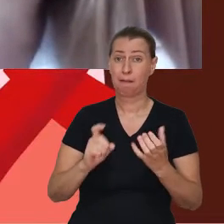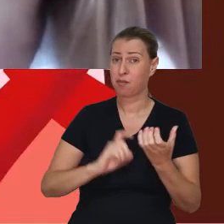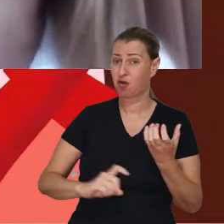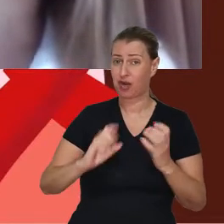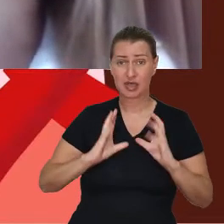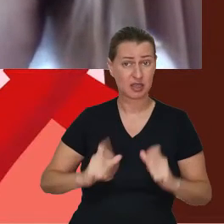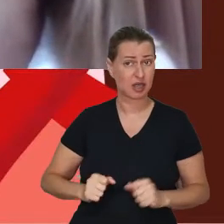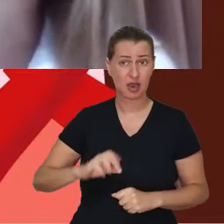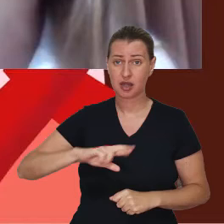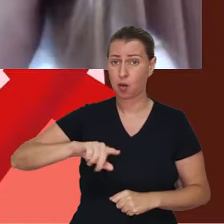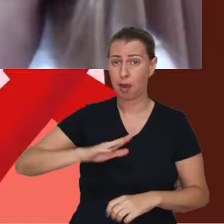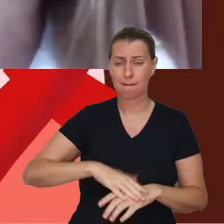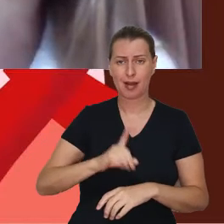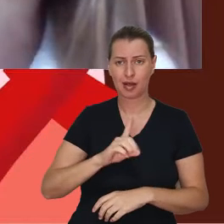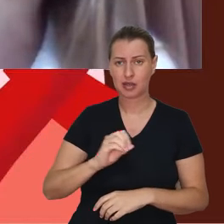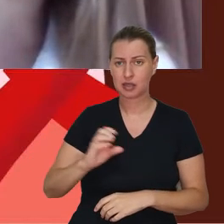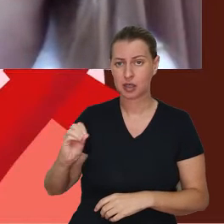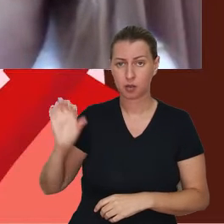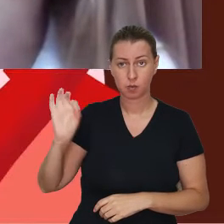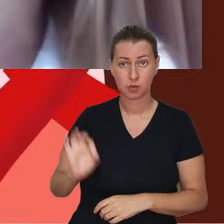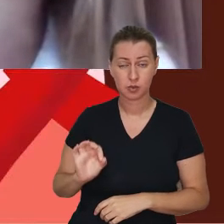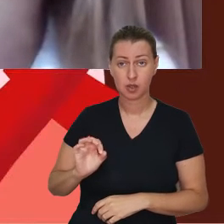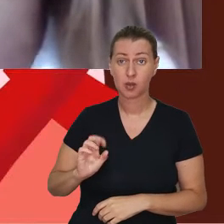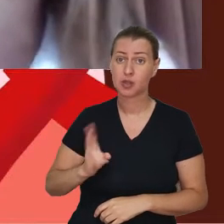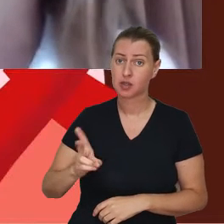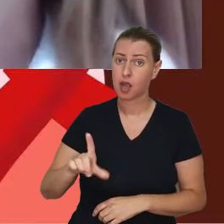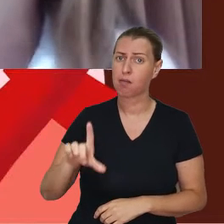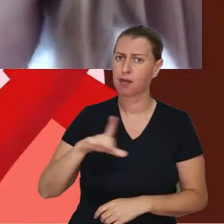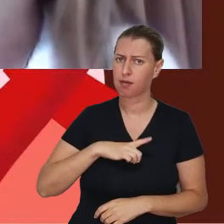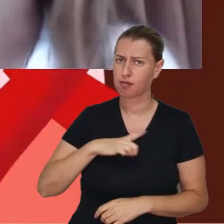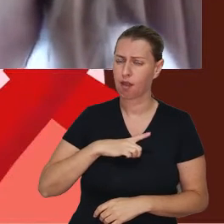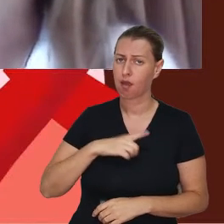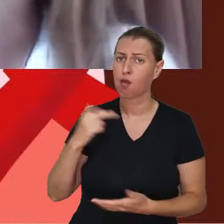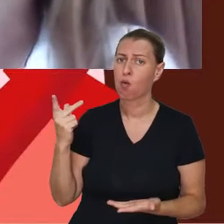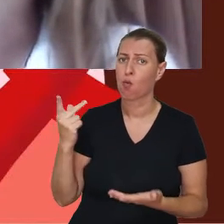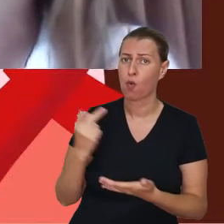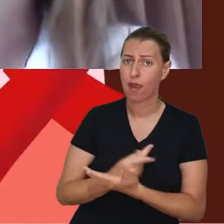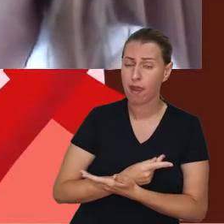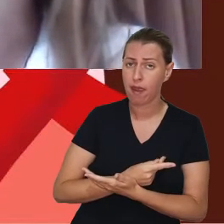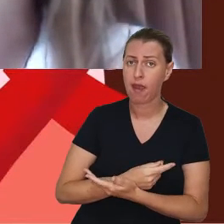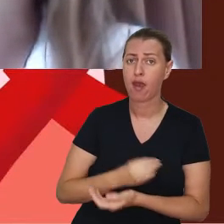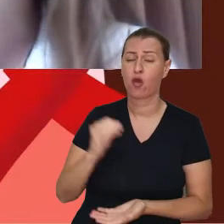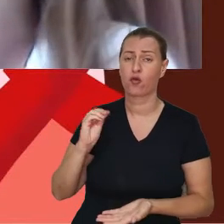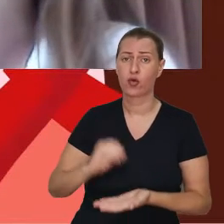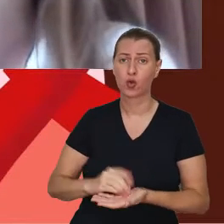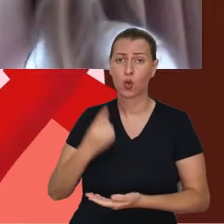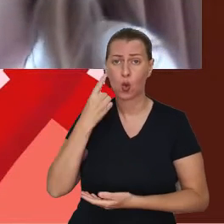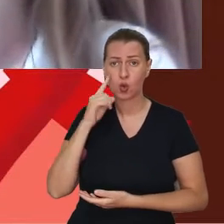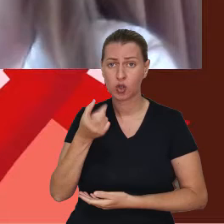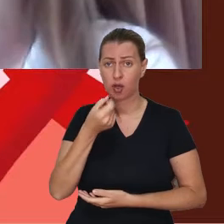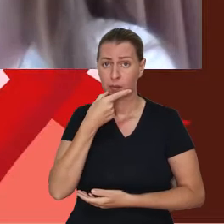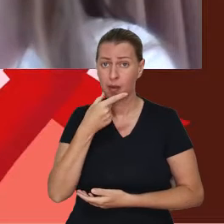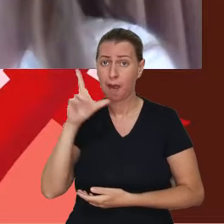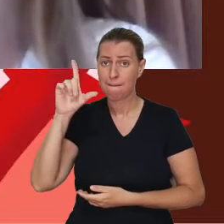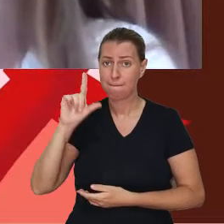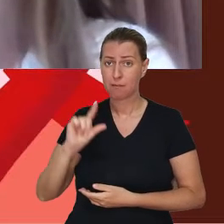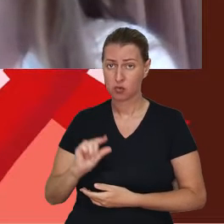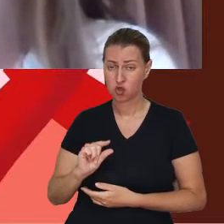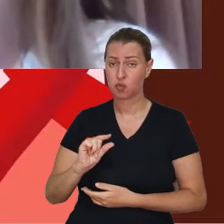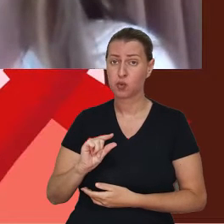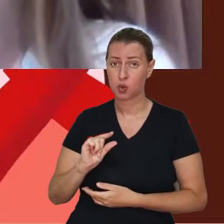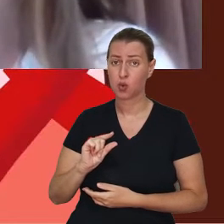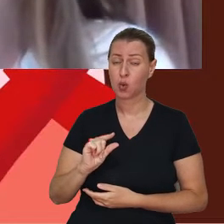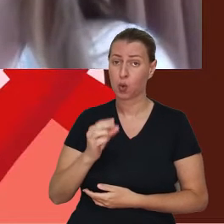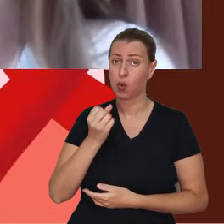alguma falha ali, a gente já vai perder um percentual de eficácia. Então, o ideal é que ele se atente à questão dos 7